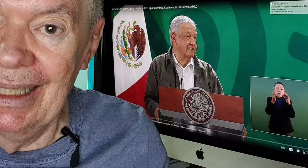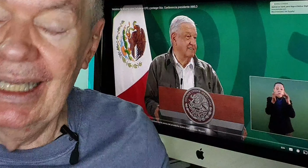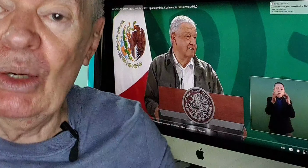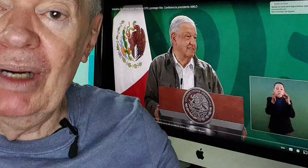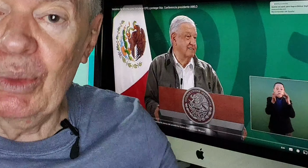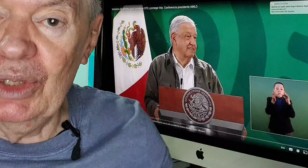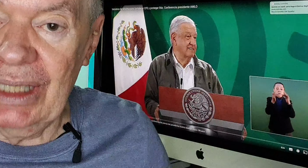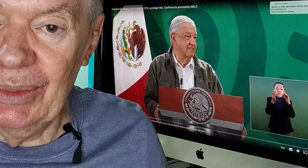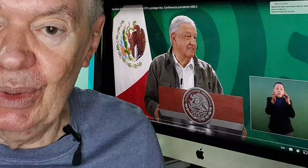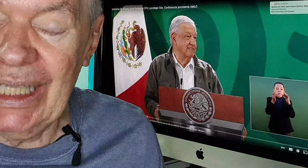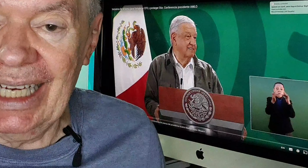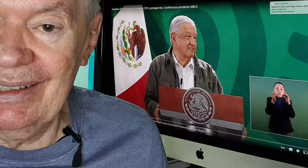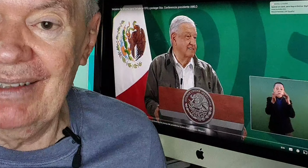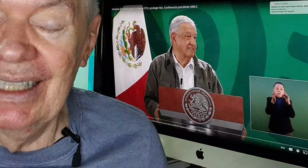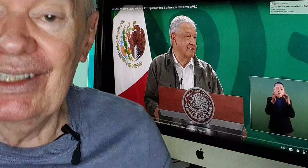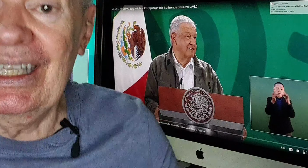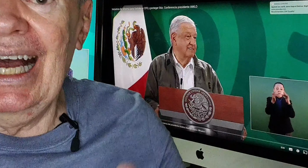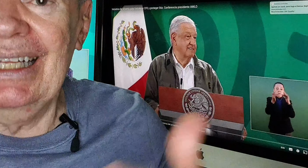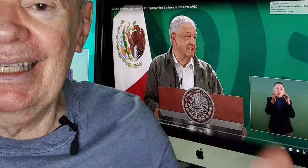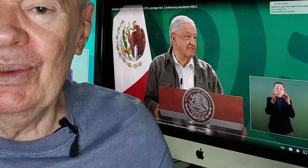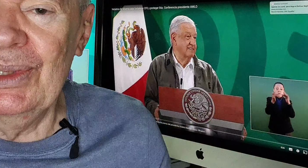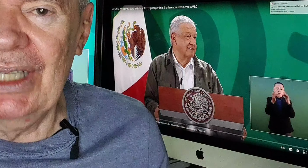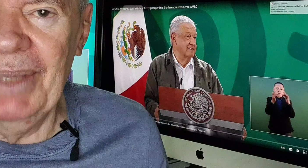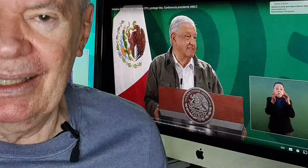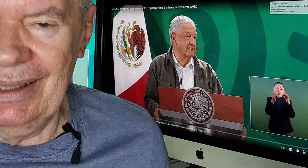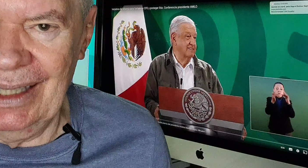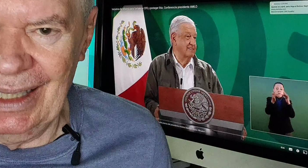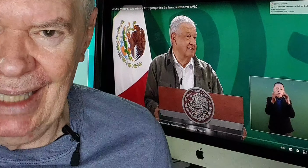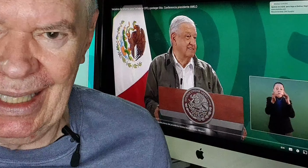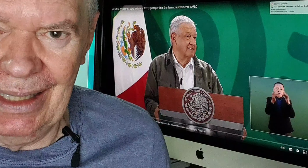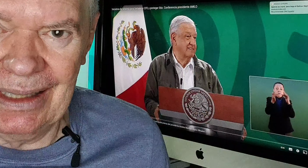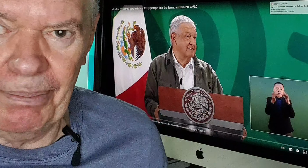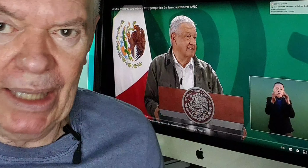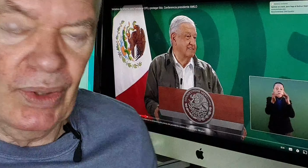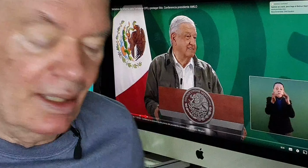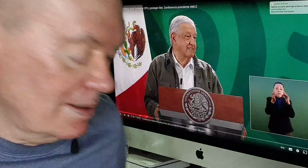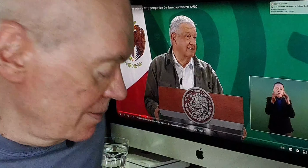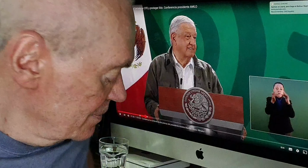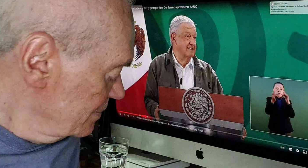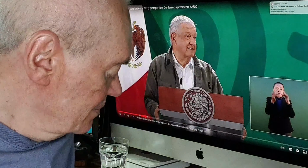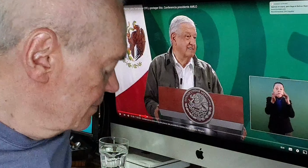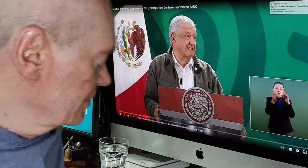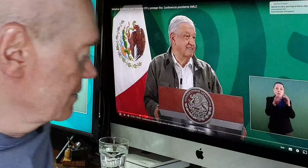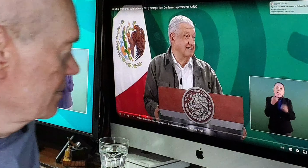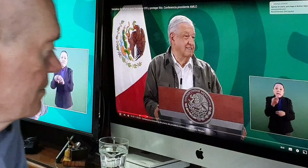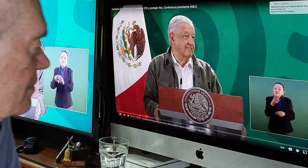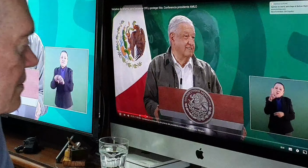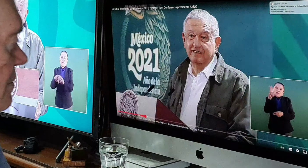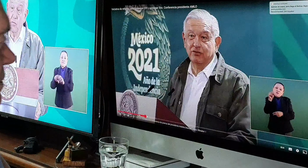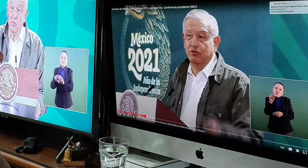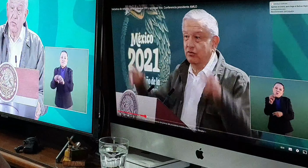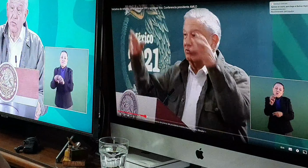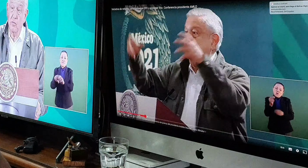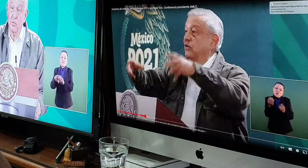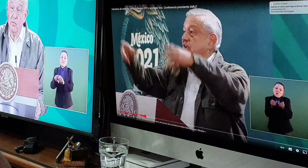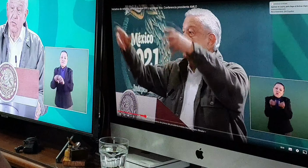semana. Enquanto o estado do Texas está até hoje à mercê daqueles apagões.